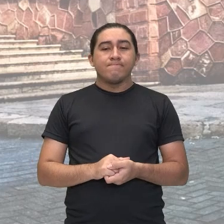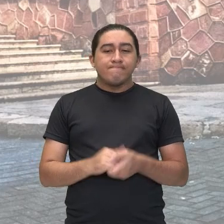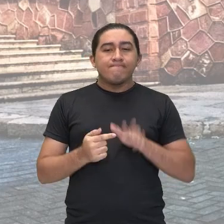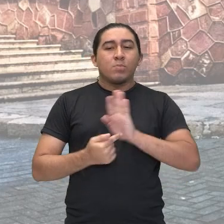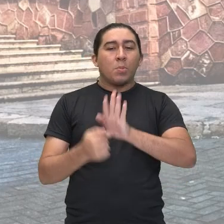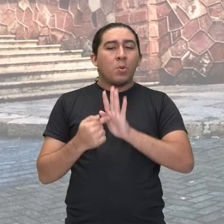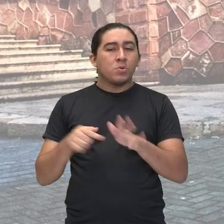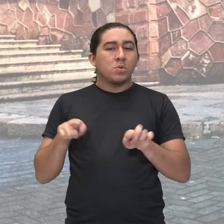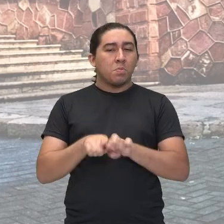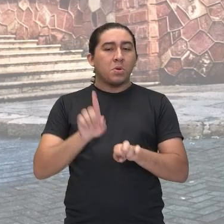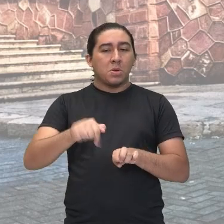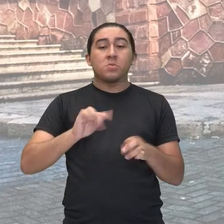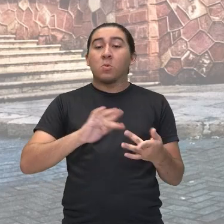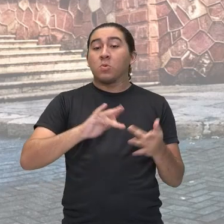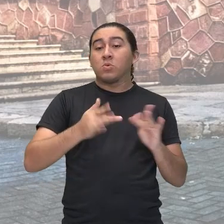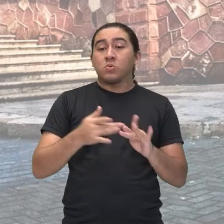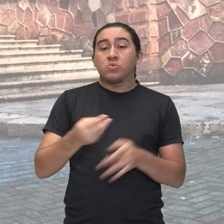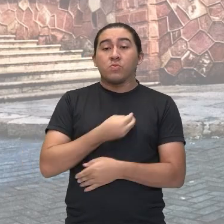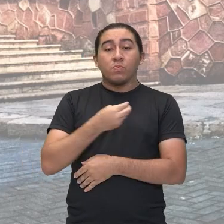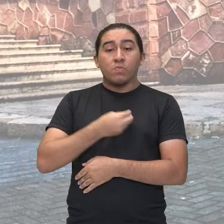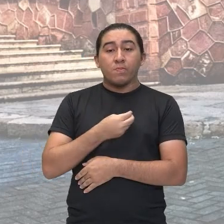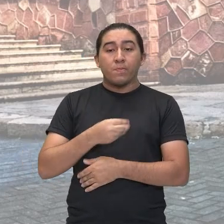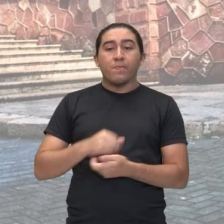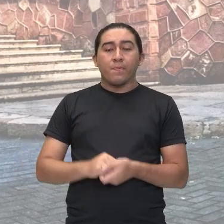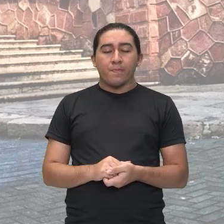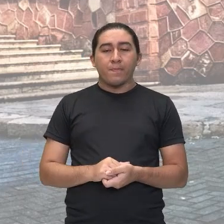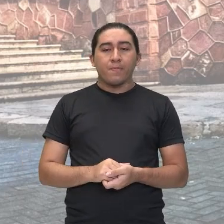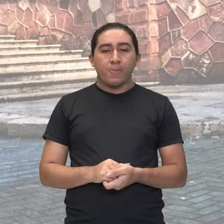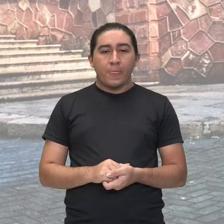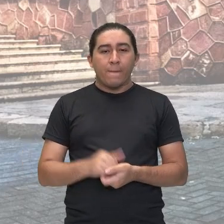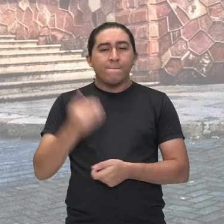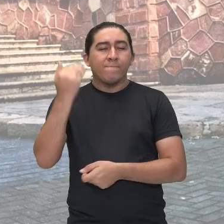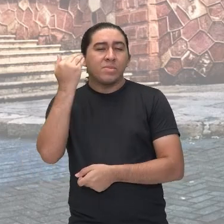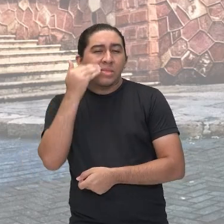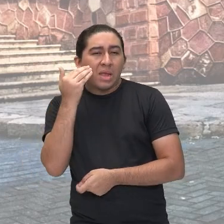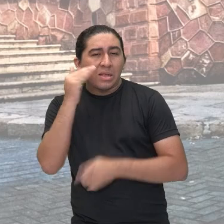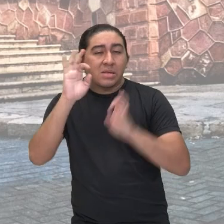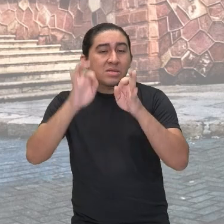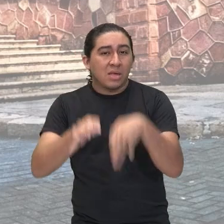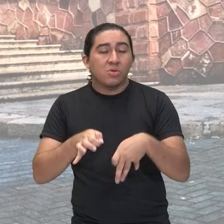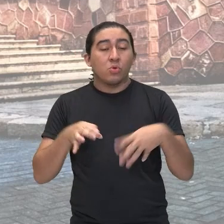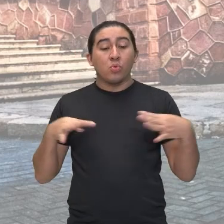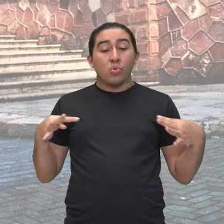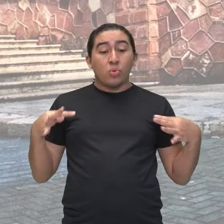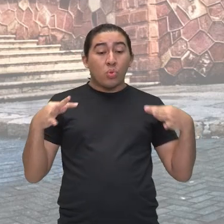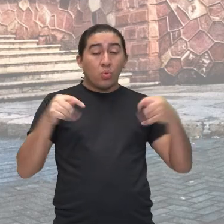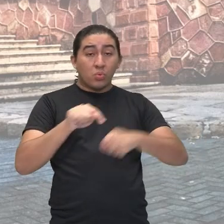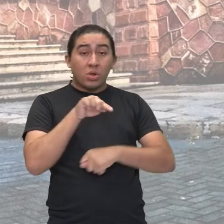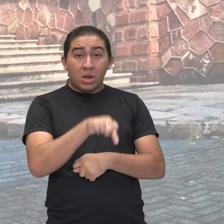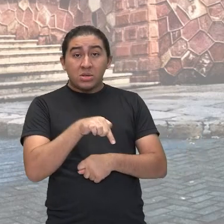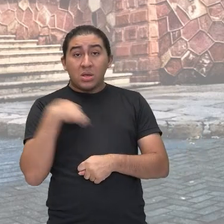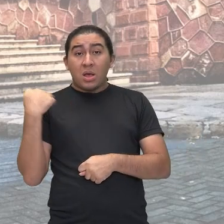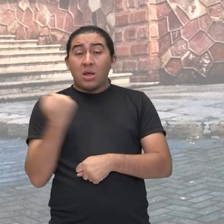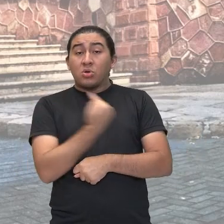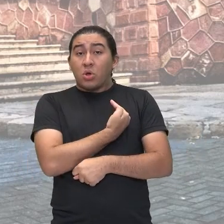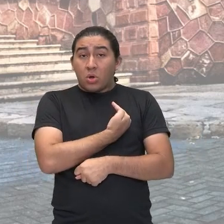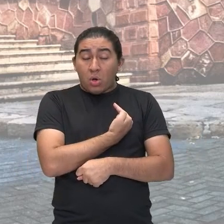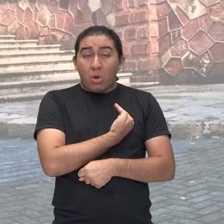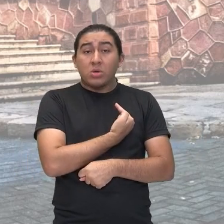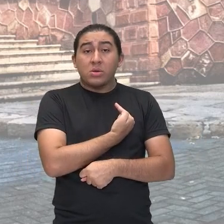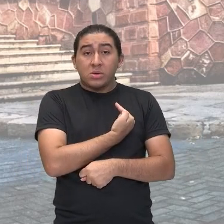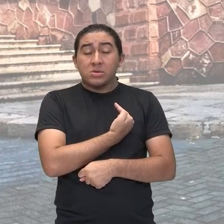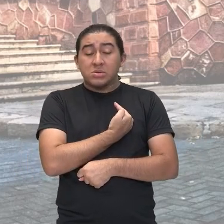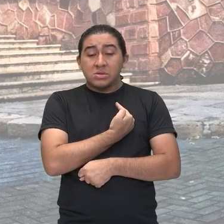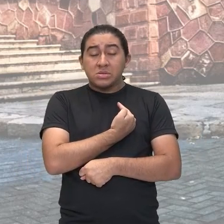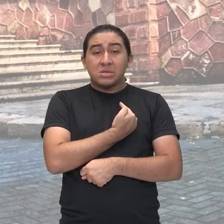essa compreensão de que isso tudo é o que nos forma. É exatamente aquilo